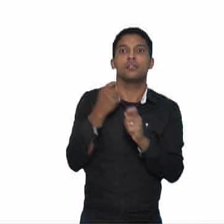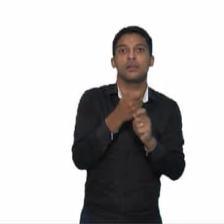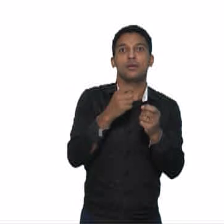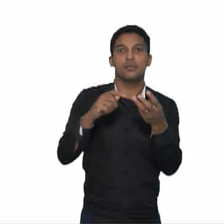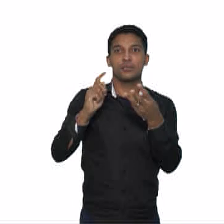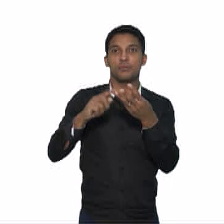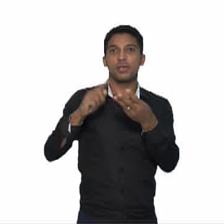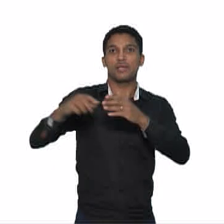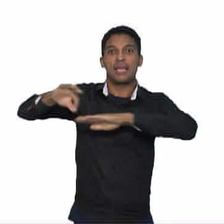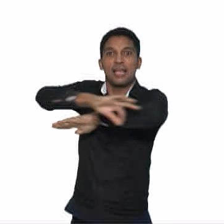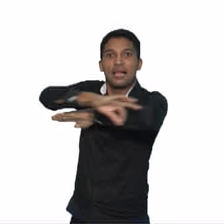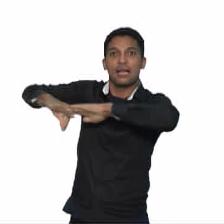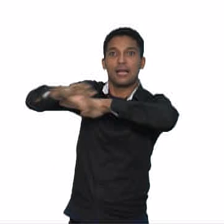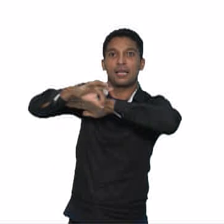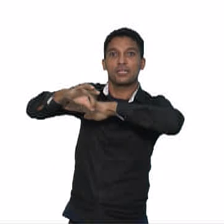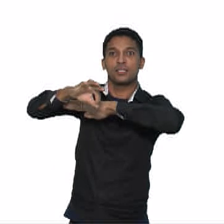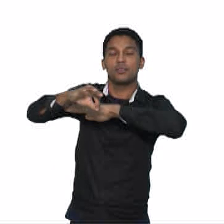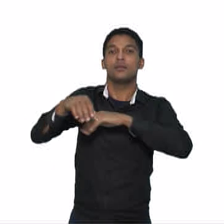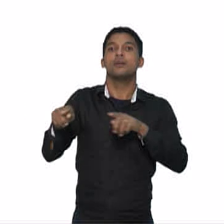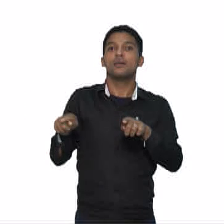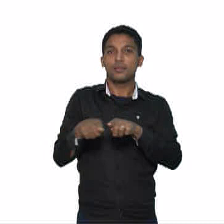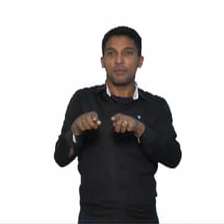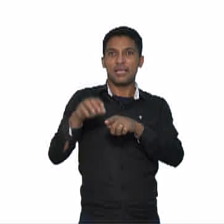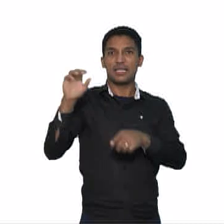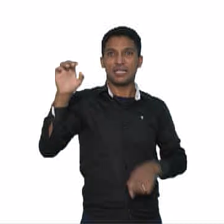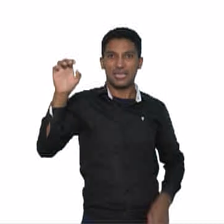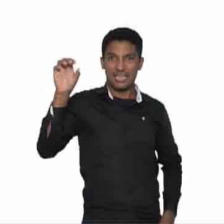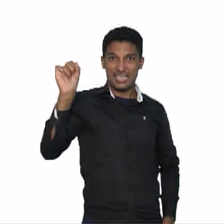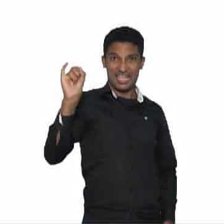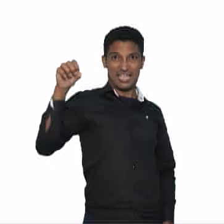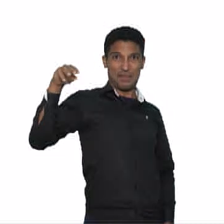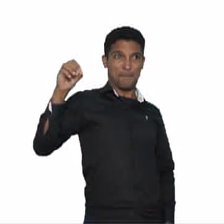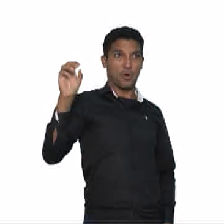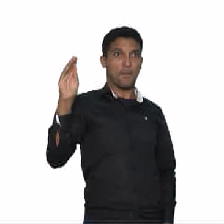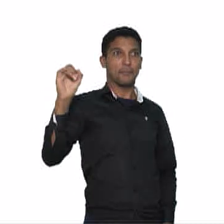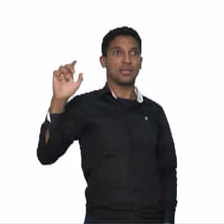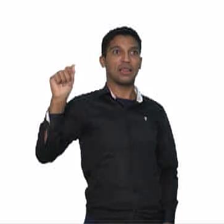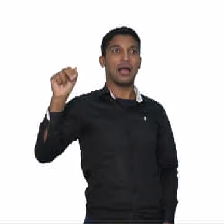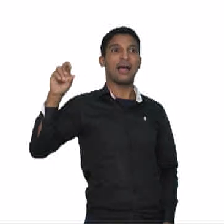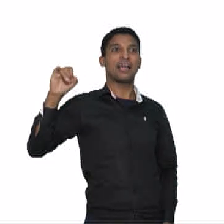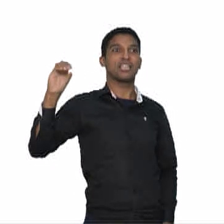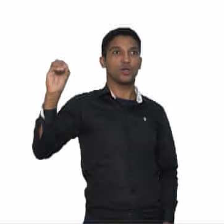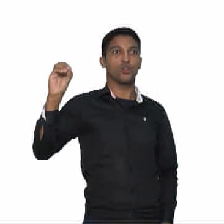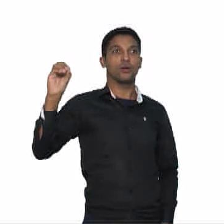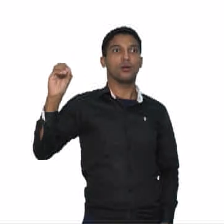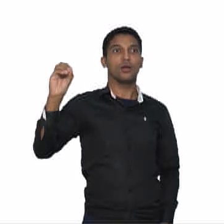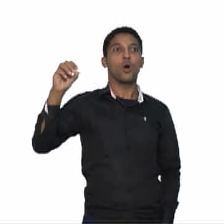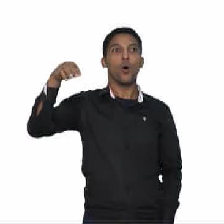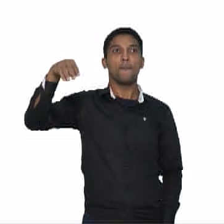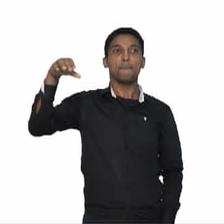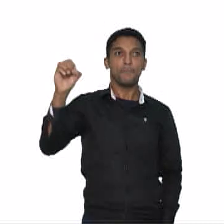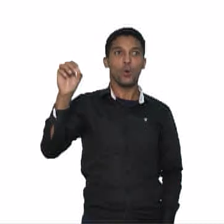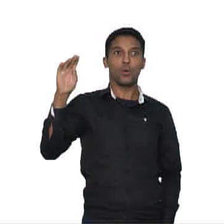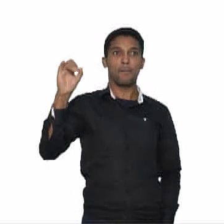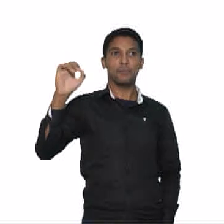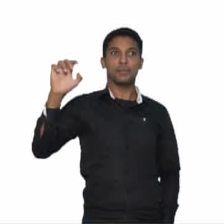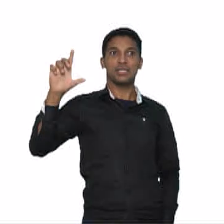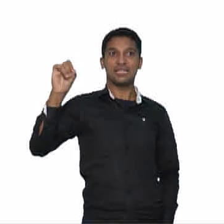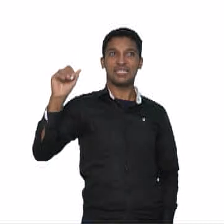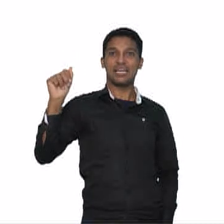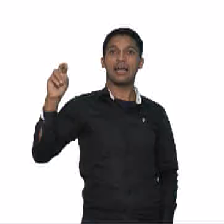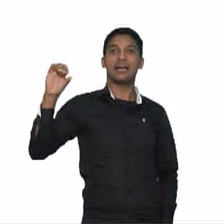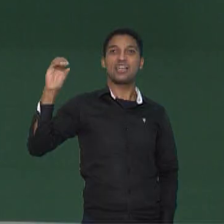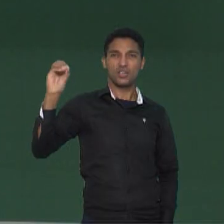imobiliário, constitui-se uma clara relação contra o enfeitado estilo rococó, que entre o barroco e o neoclassicismo